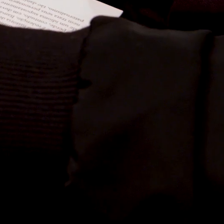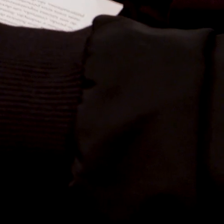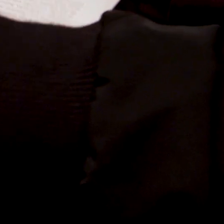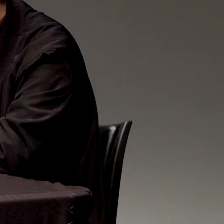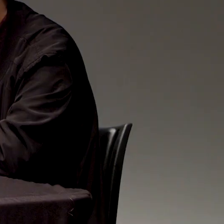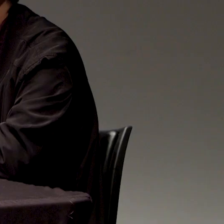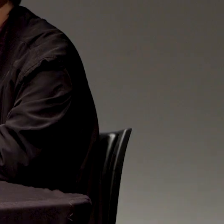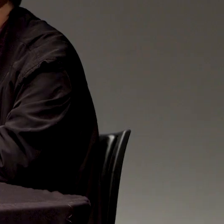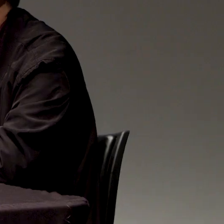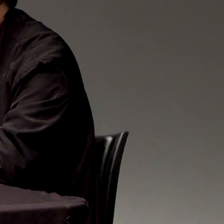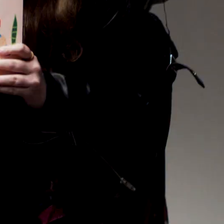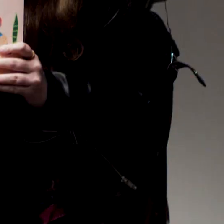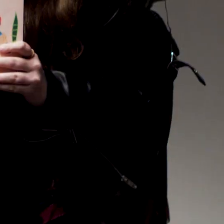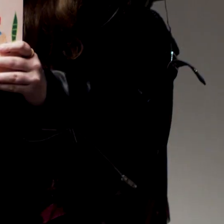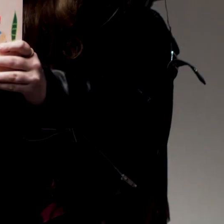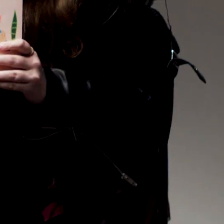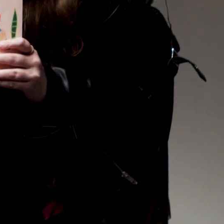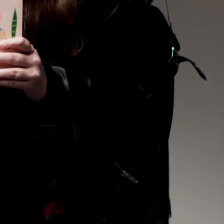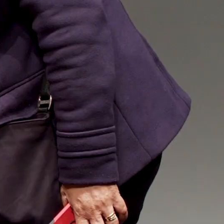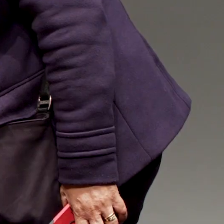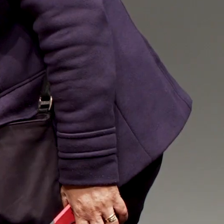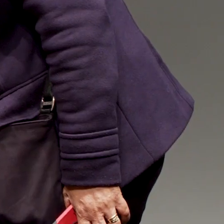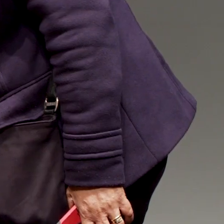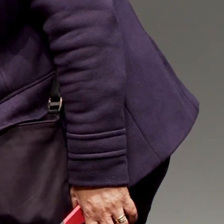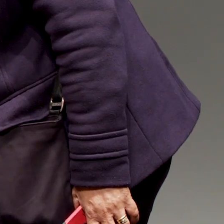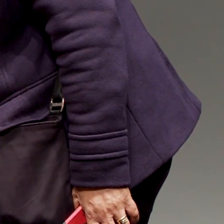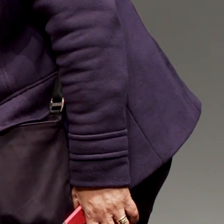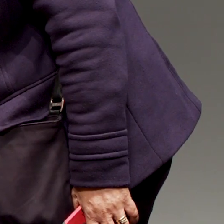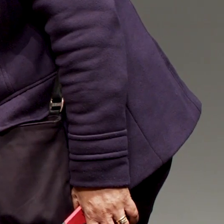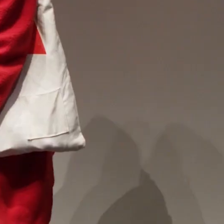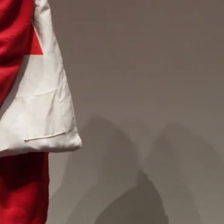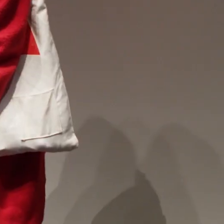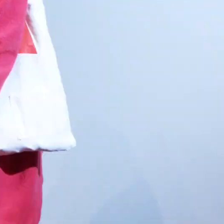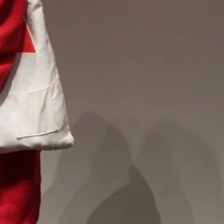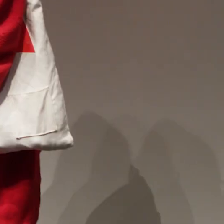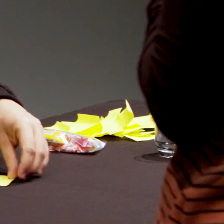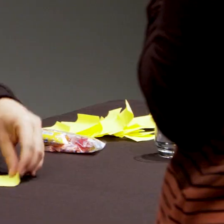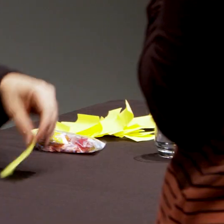seus livros autografados. Itamar, sentado em uma mesa, autografa